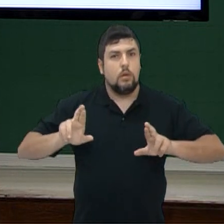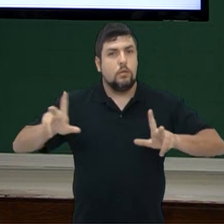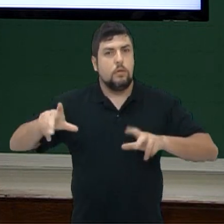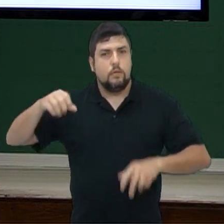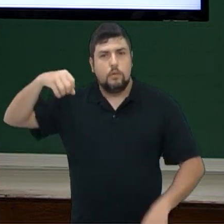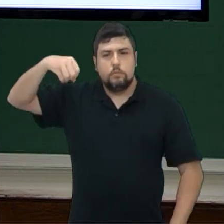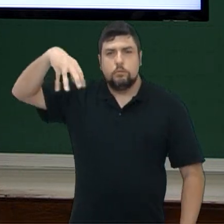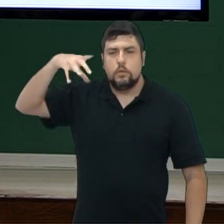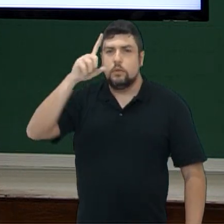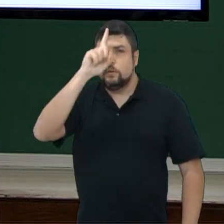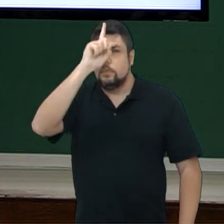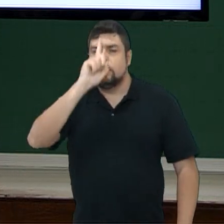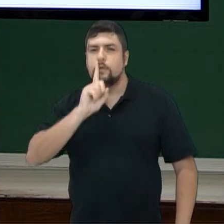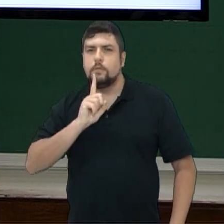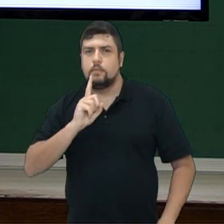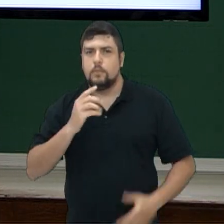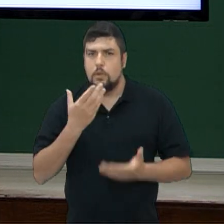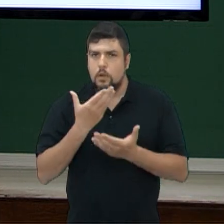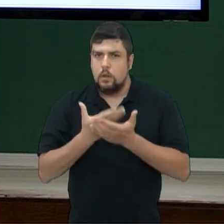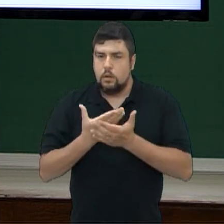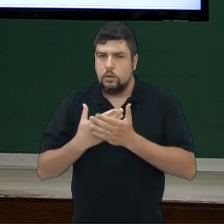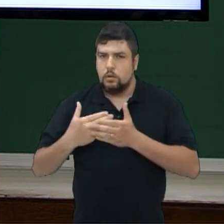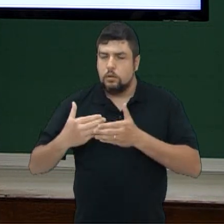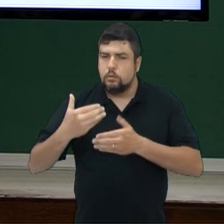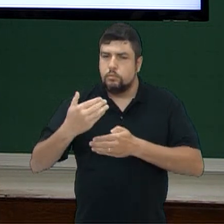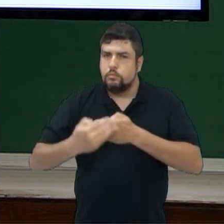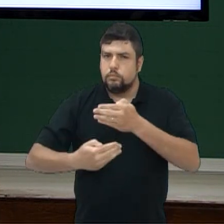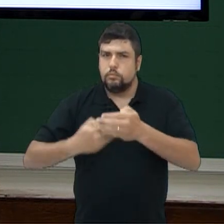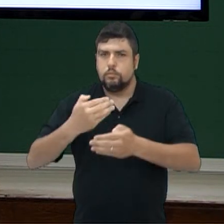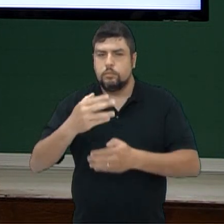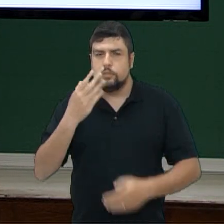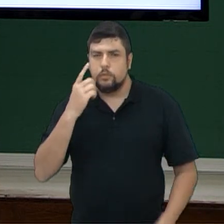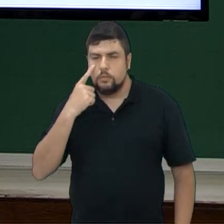gente vai ver aqui no decorrer dos slides aqui.